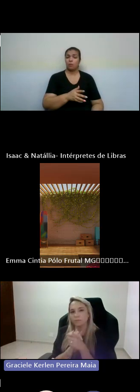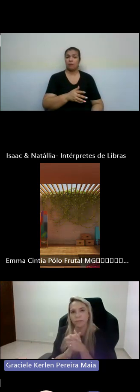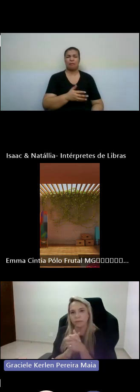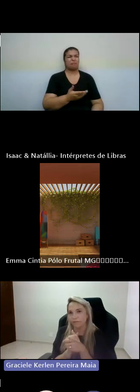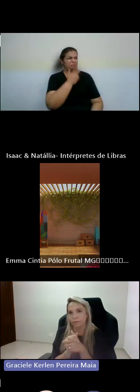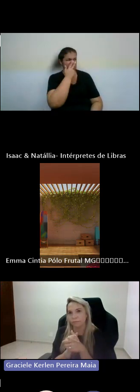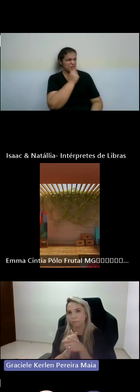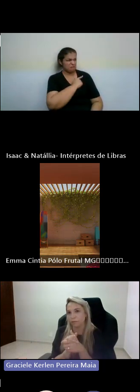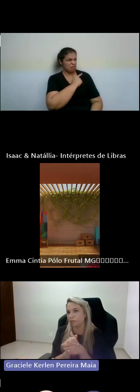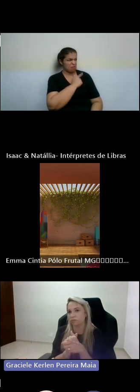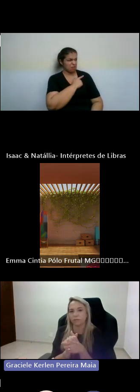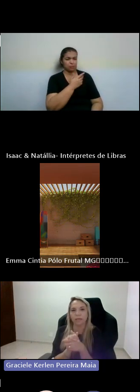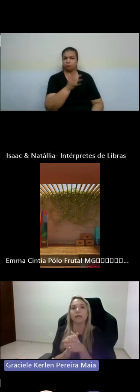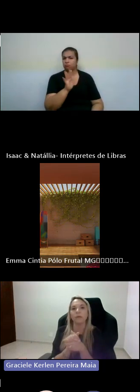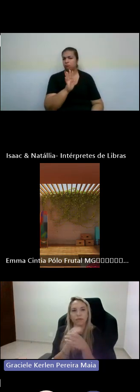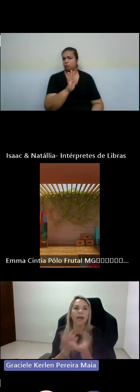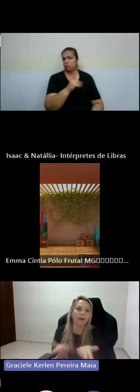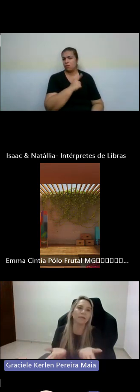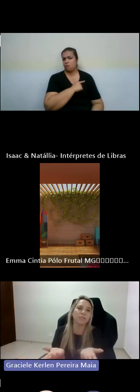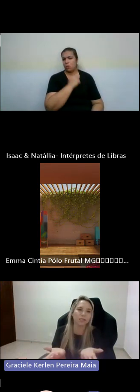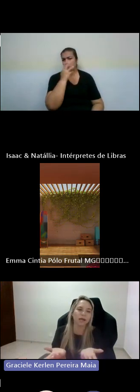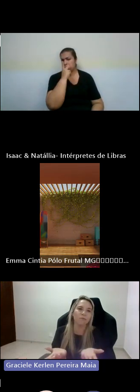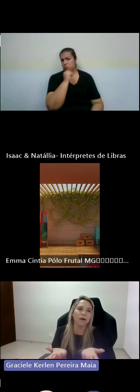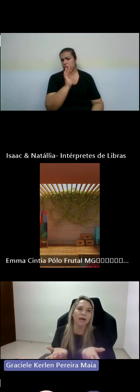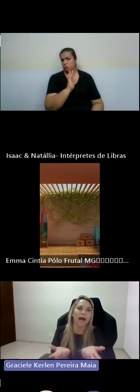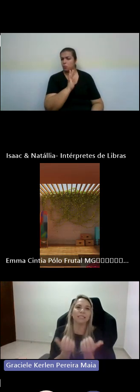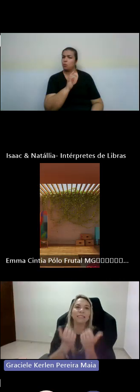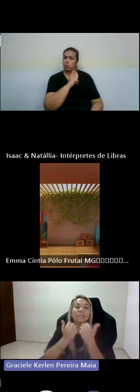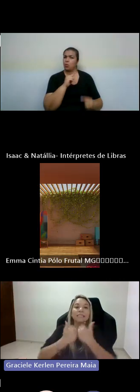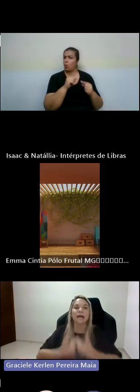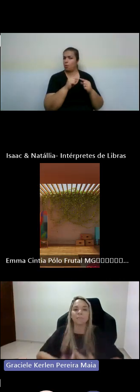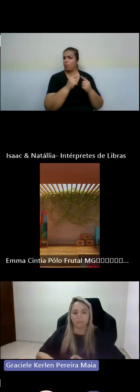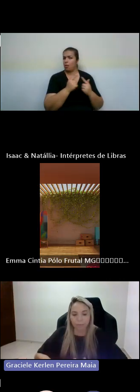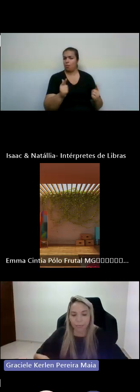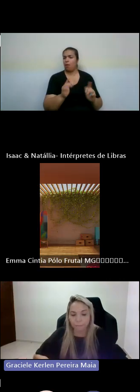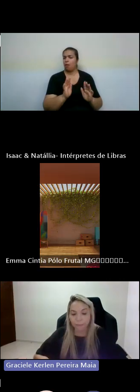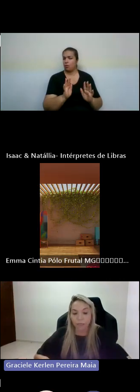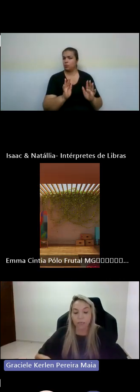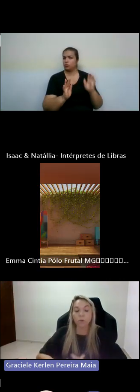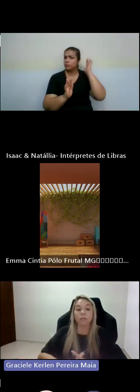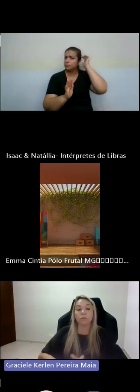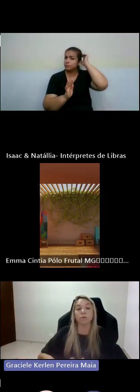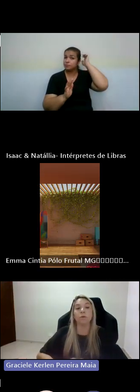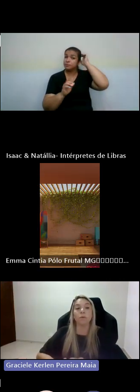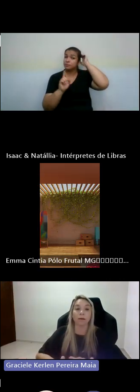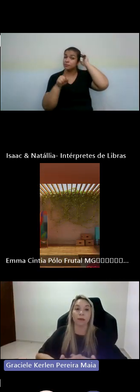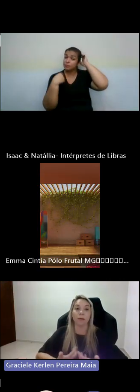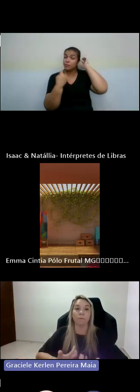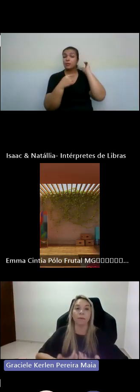Ah, não, não tem feio, não tem bonito. Tem o que é gramatical. A gente sabe também que